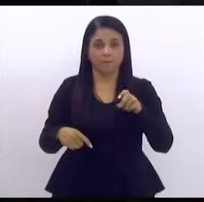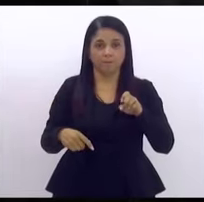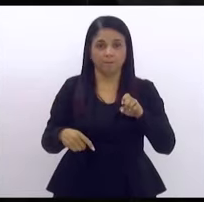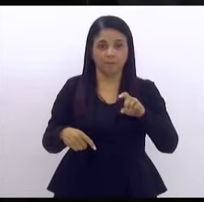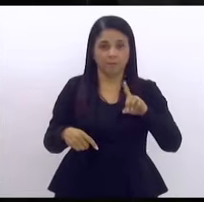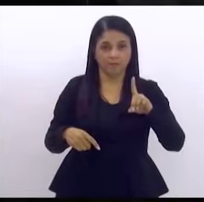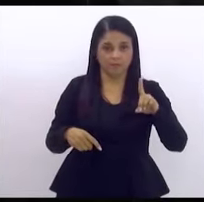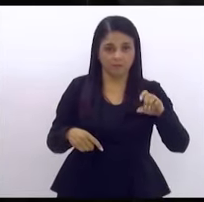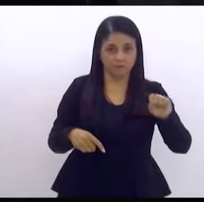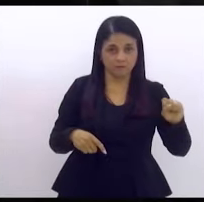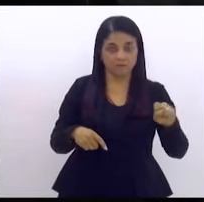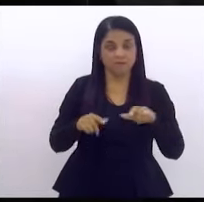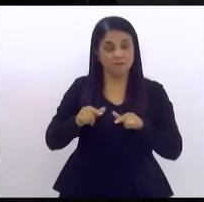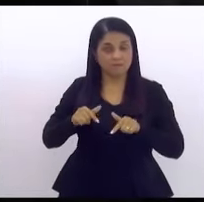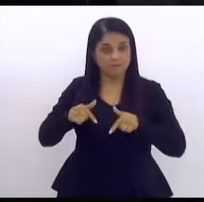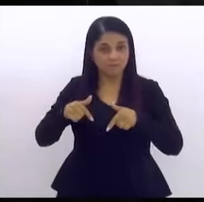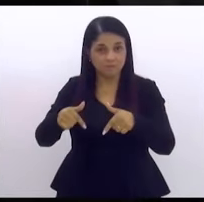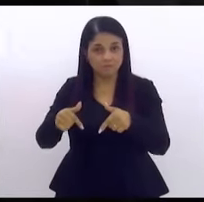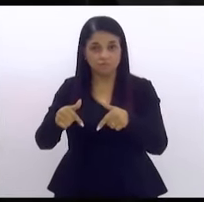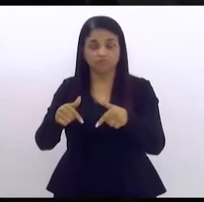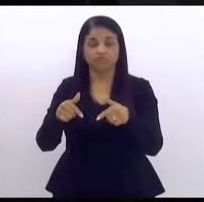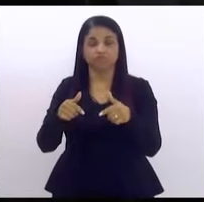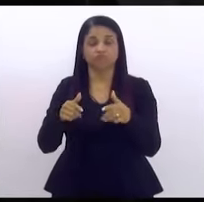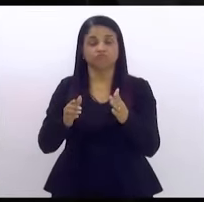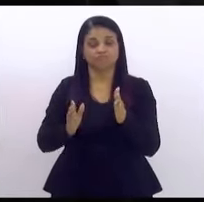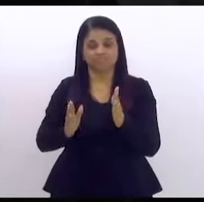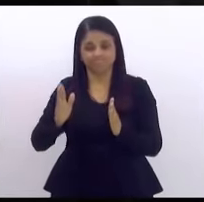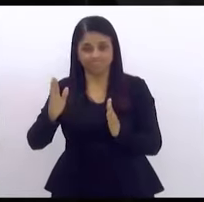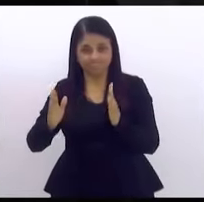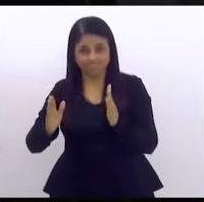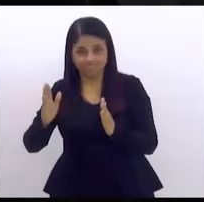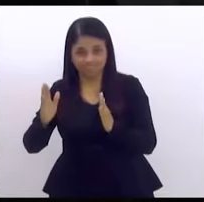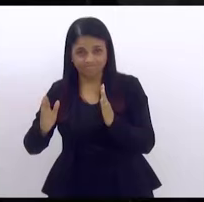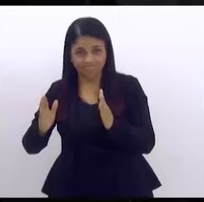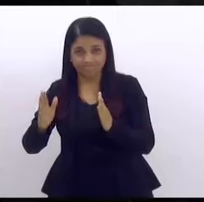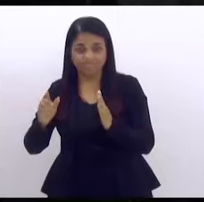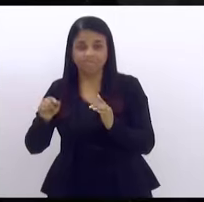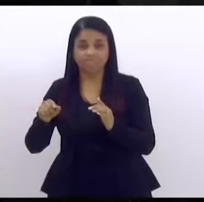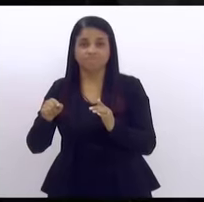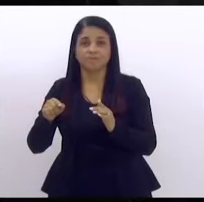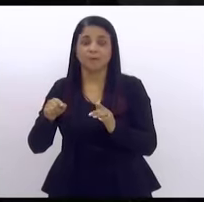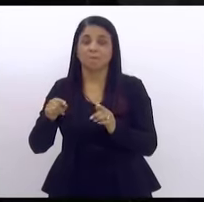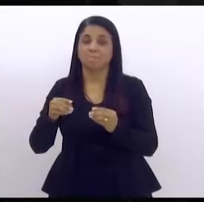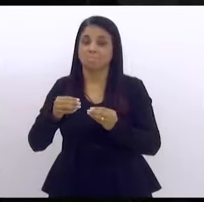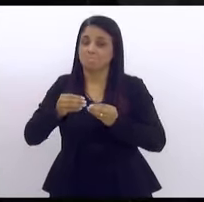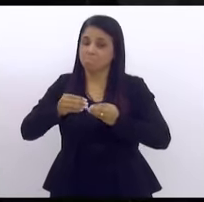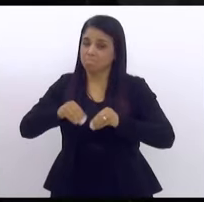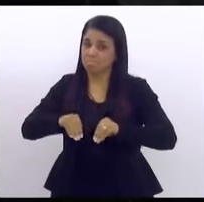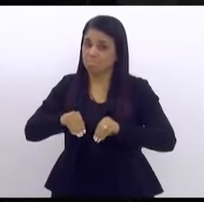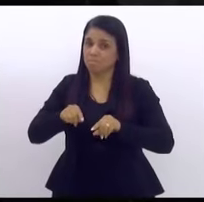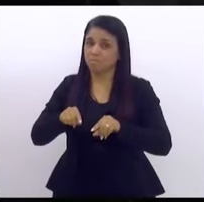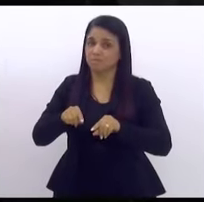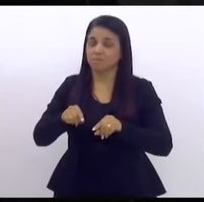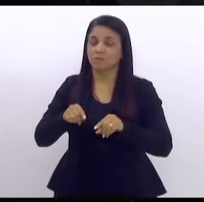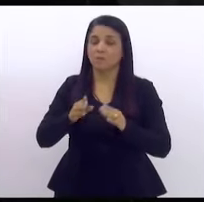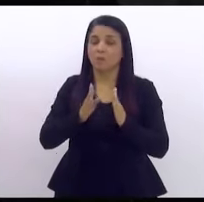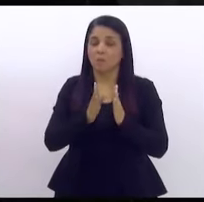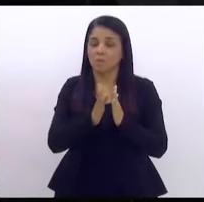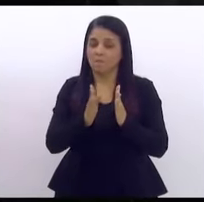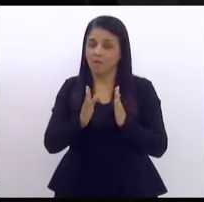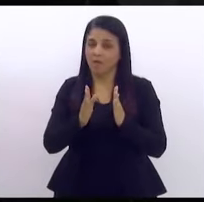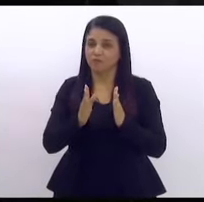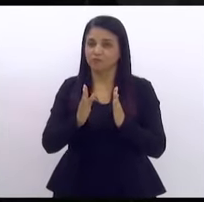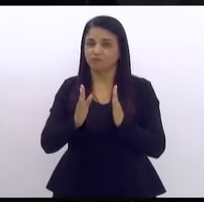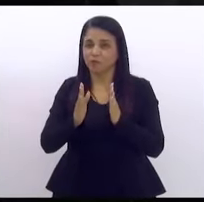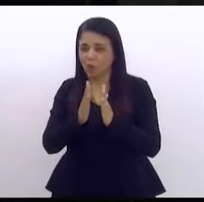seja, as ações agora de curto prazo podem comprometer nosso médio e longo prazo para